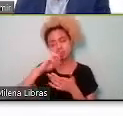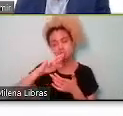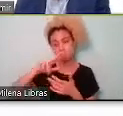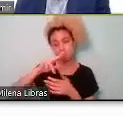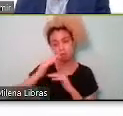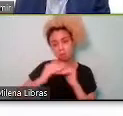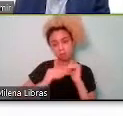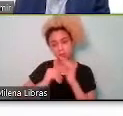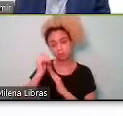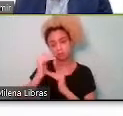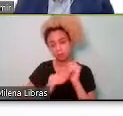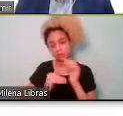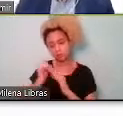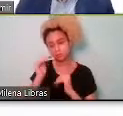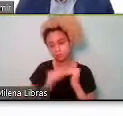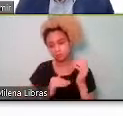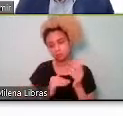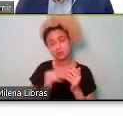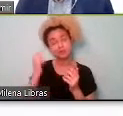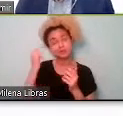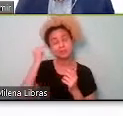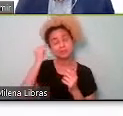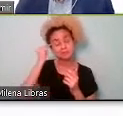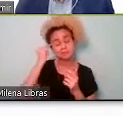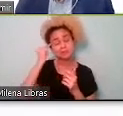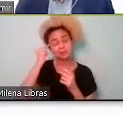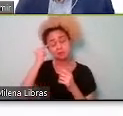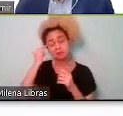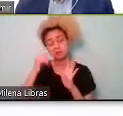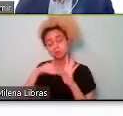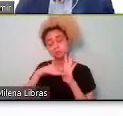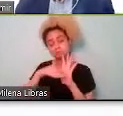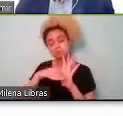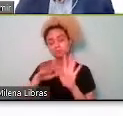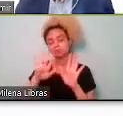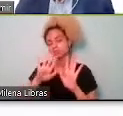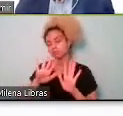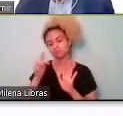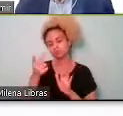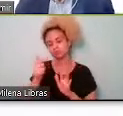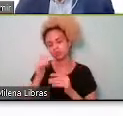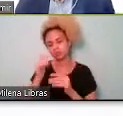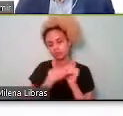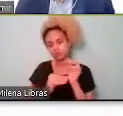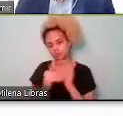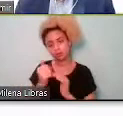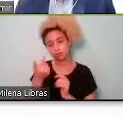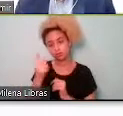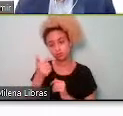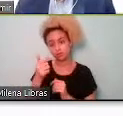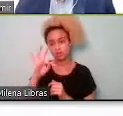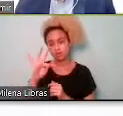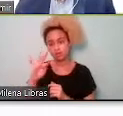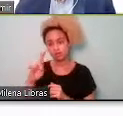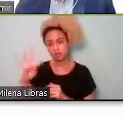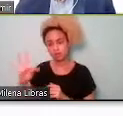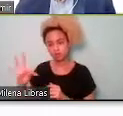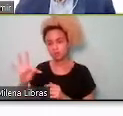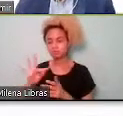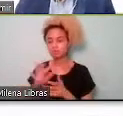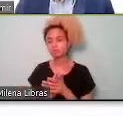na realidade ele pensa que está coberto, mas se ele não tem um profissional, não tem uma TRT, isso